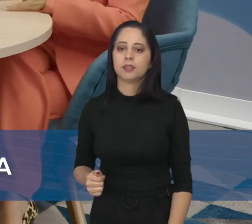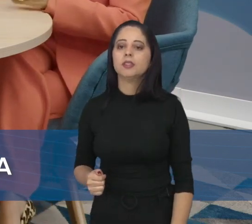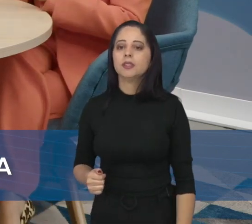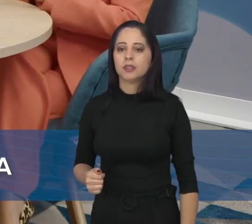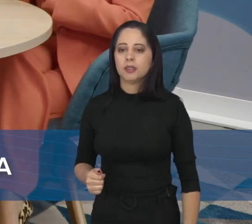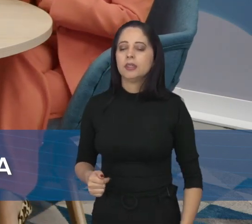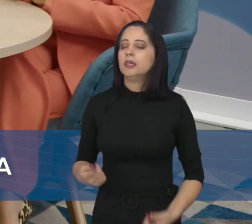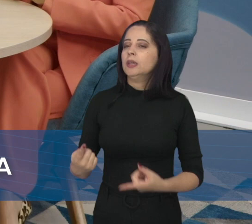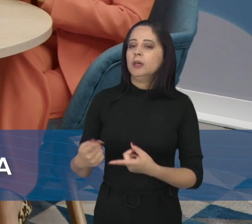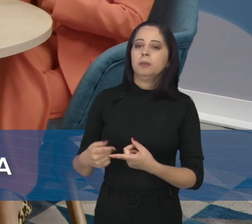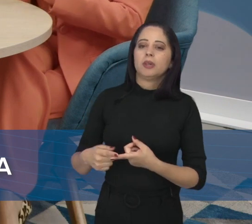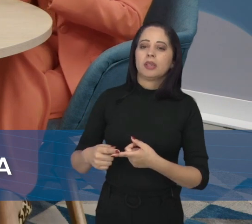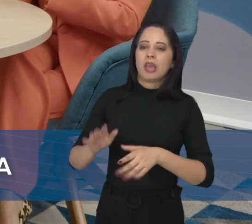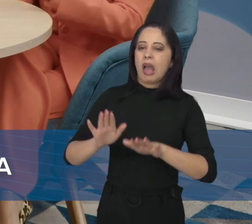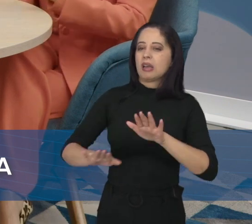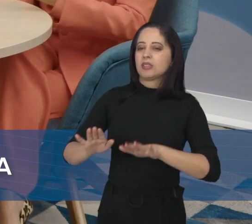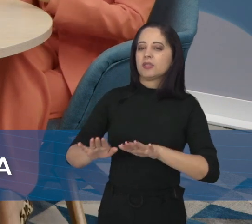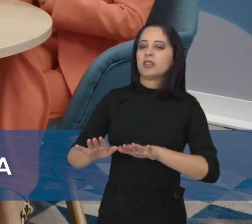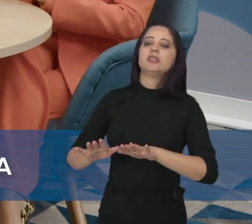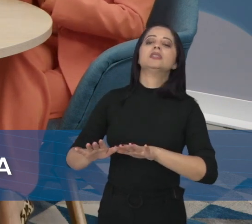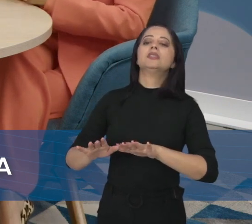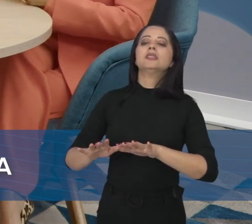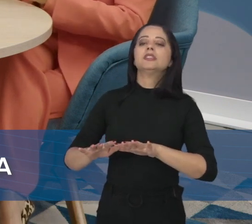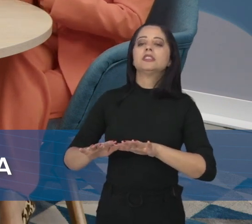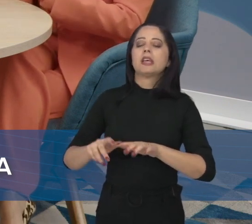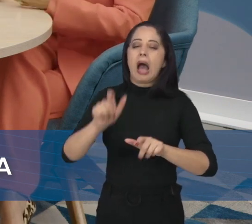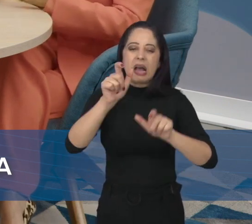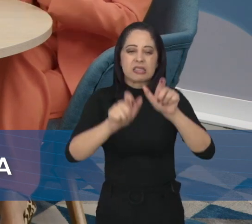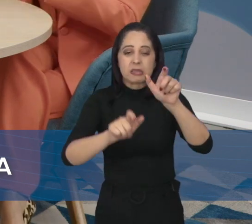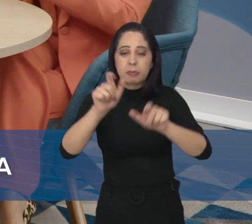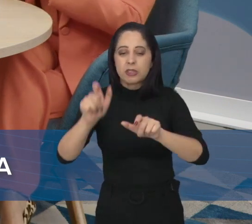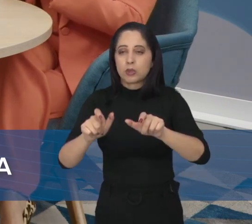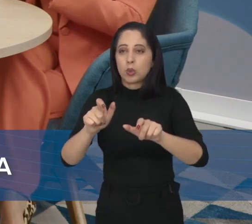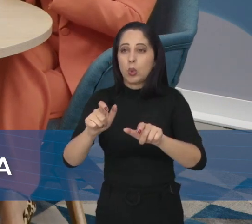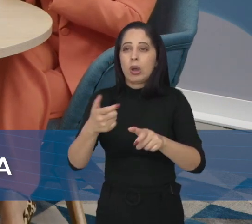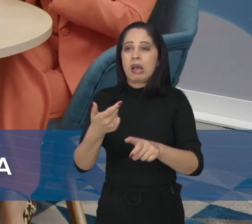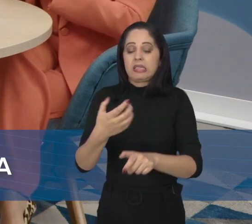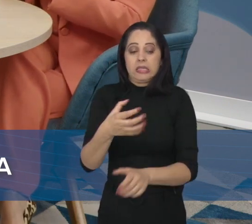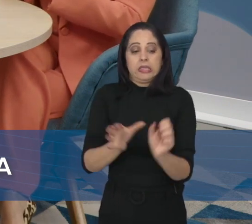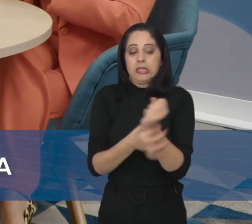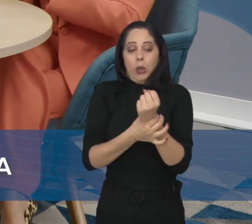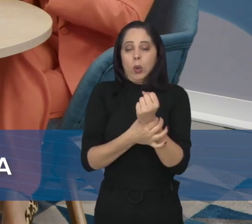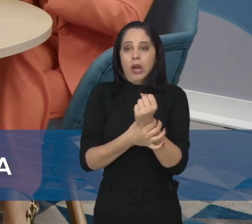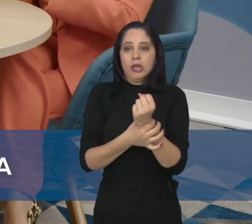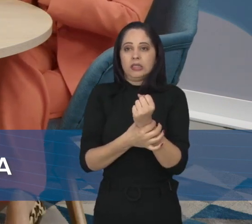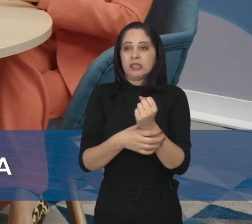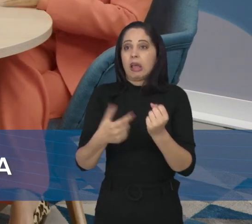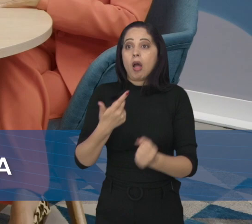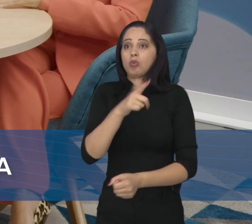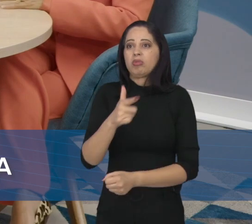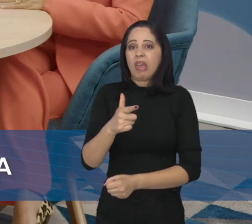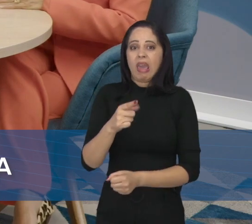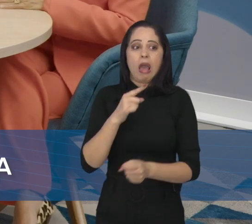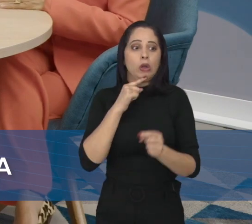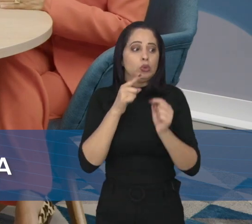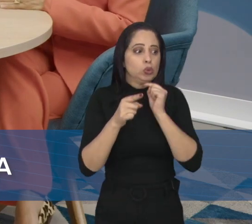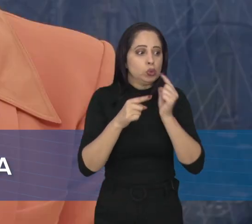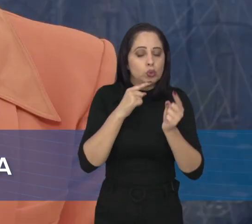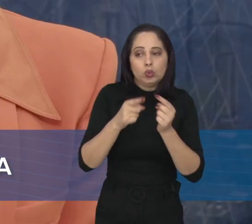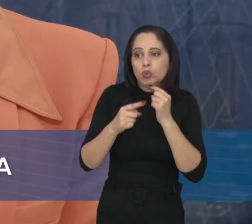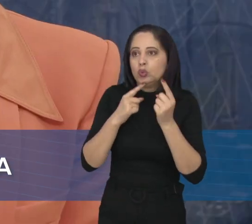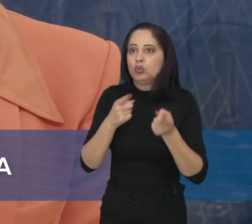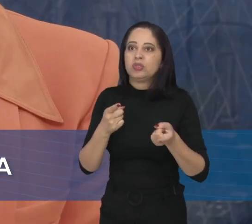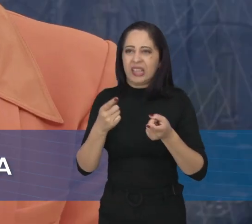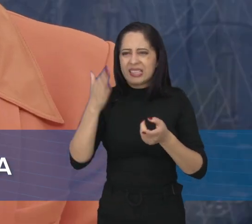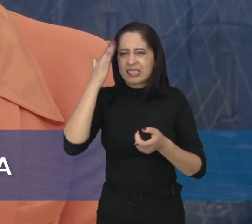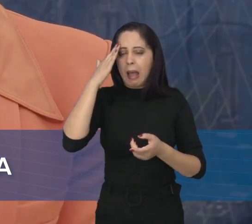porque implica dessa pessoa ou dessas pessoas estarem inseguras consigo. Então, o preconceito sempre parte